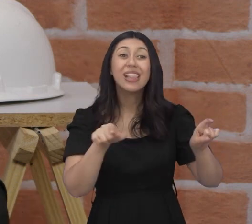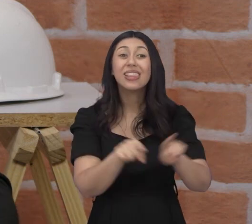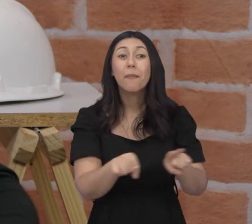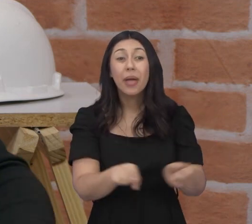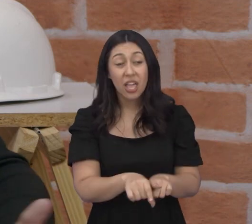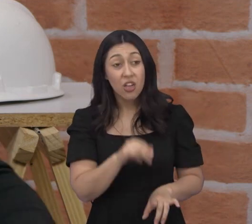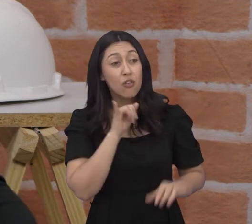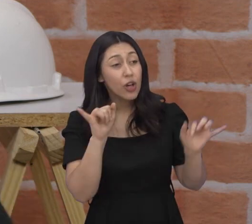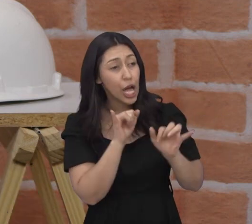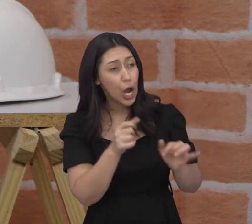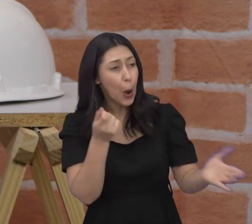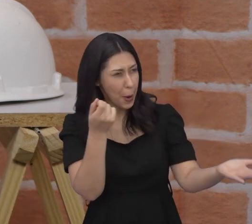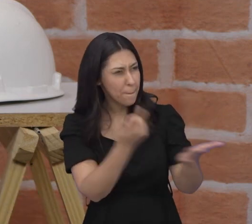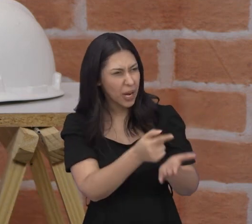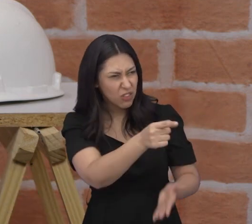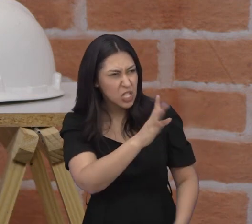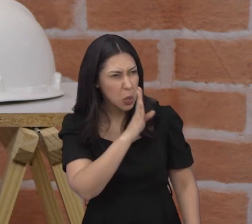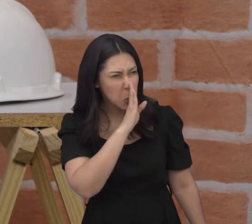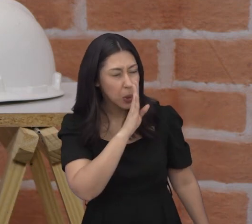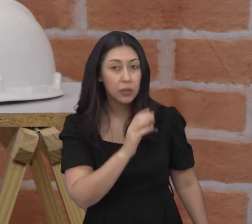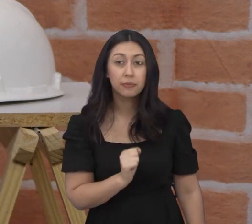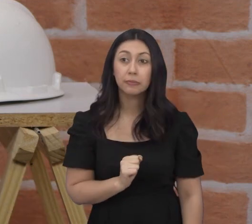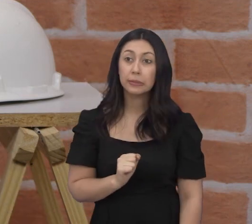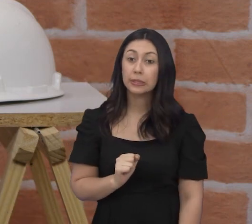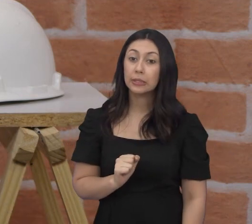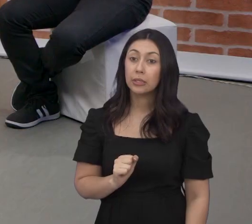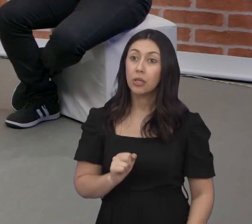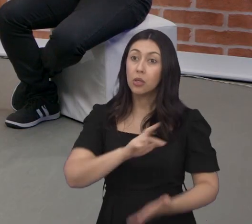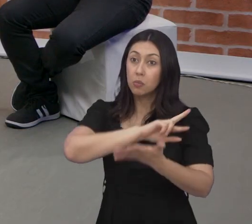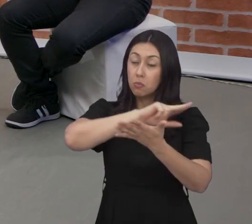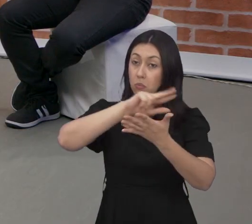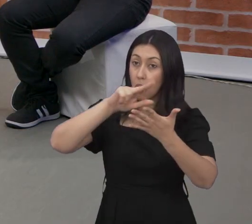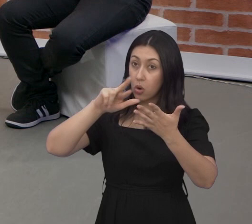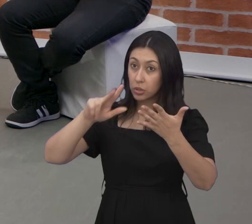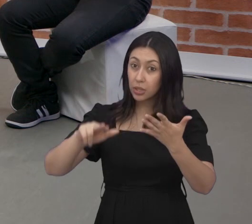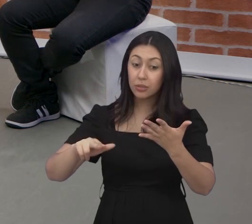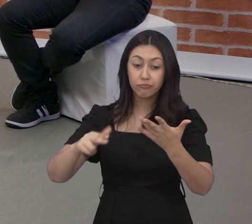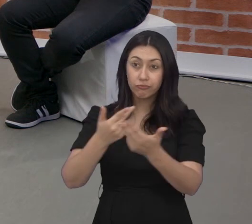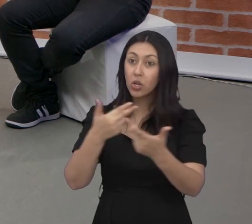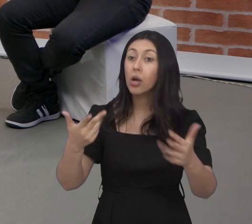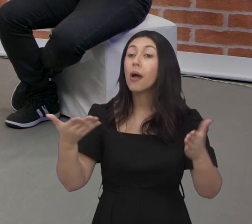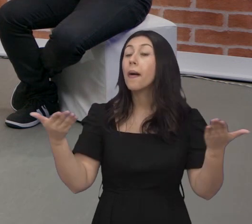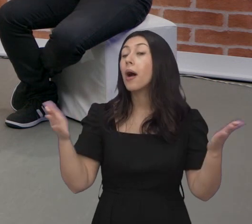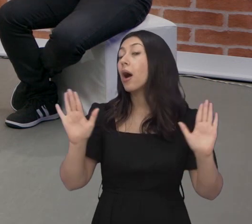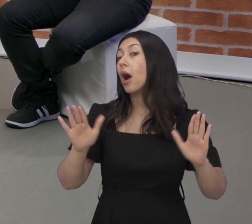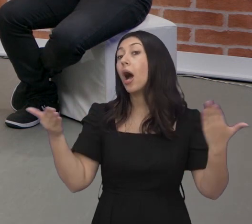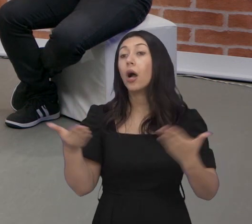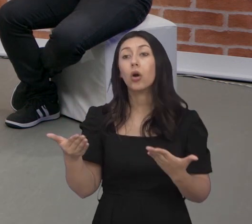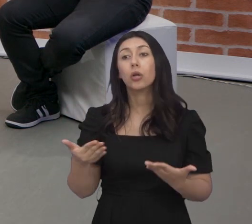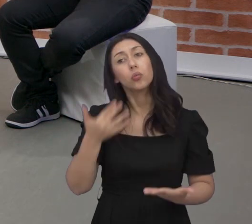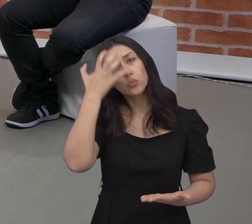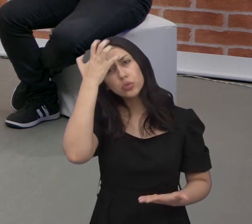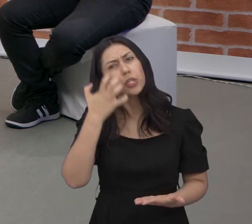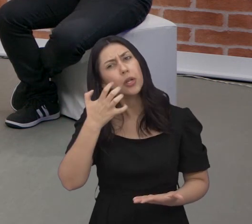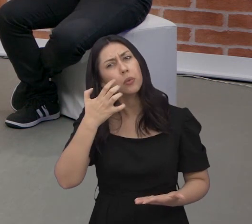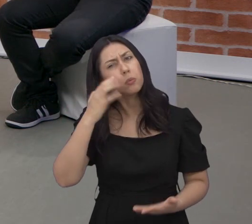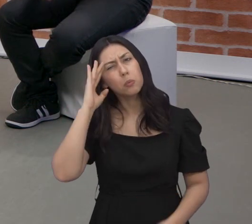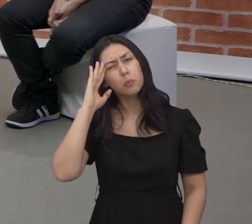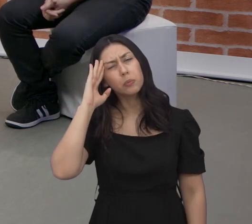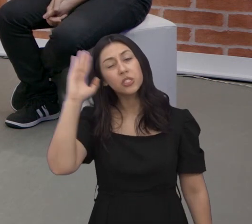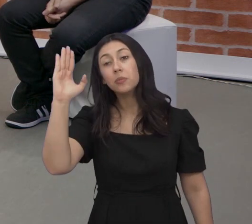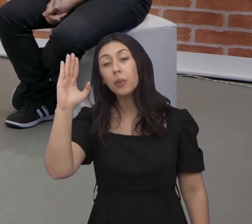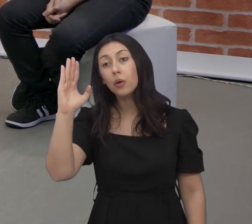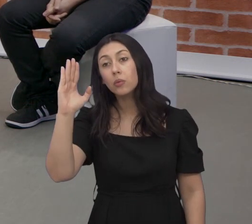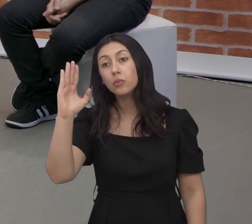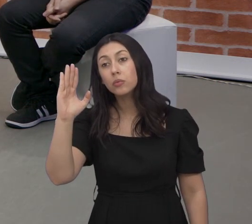elas, para não falarem sobre o caso na época. Ô, Renato, muita coisa, muitos casos, mas agora a gente guardou seríssimo aqui pro último